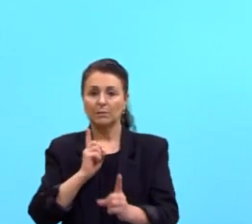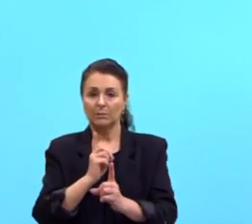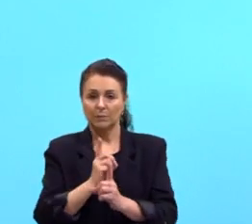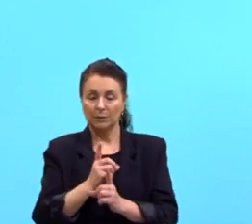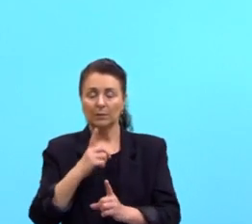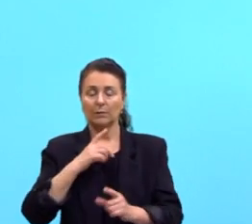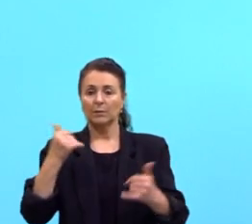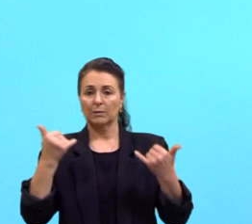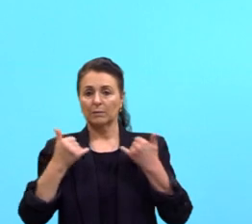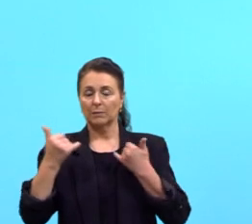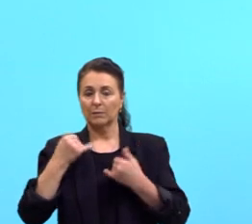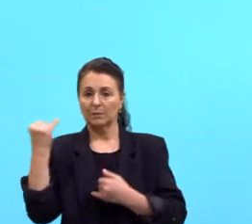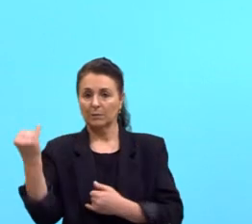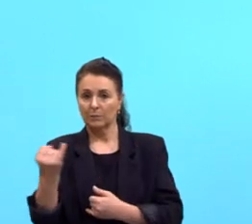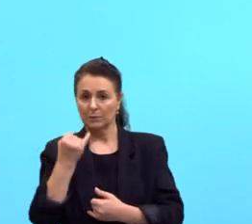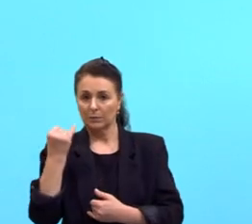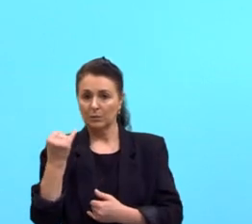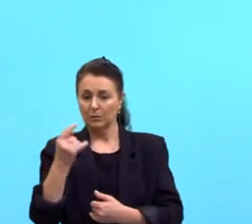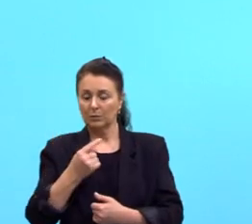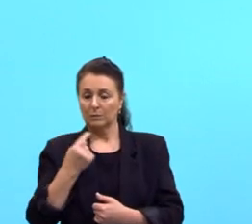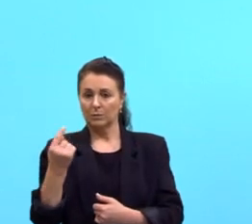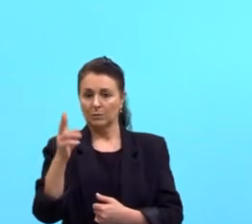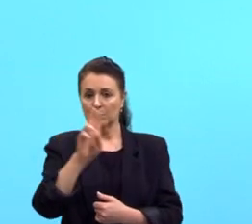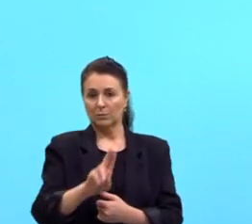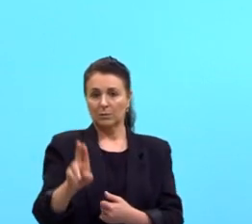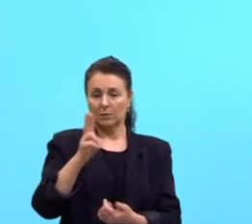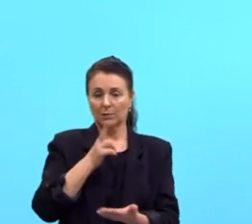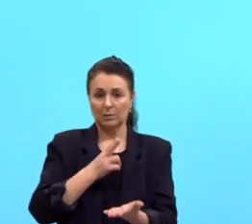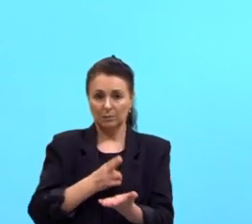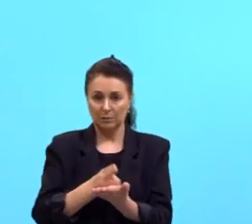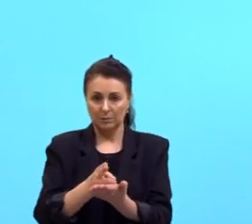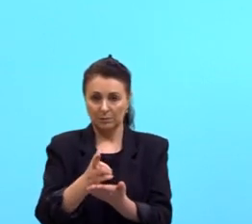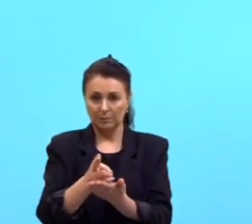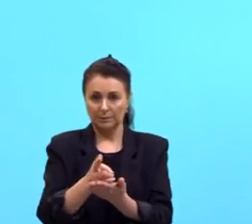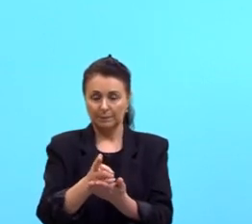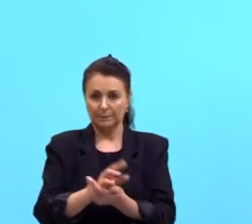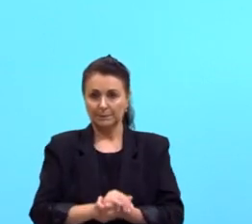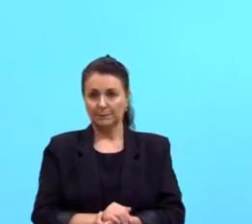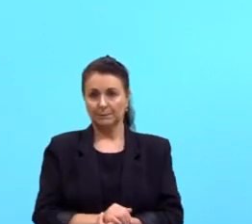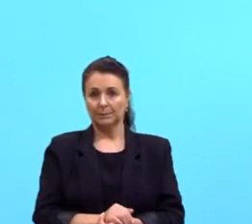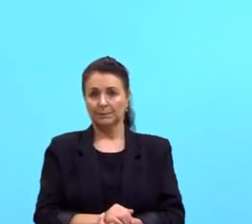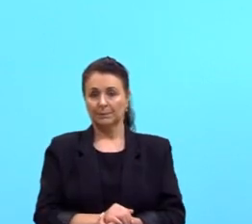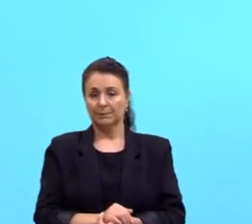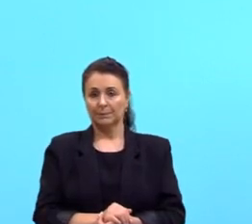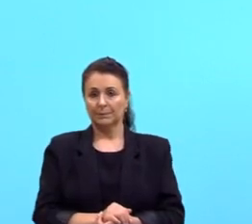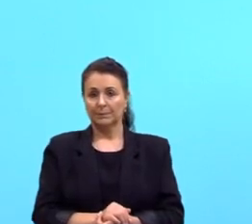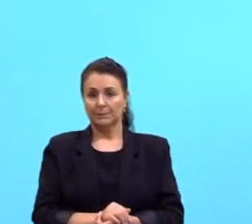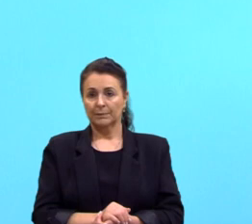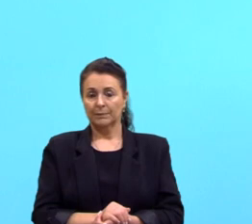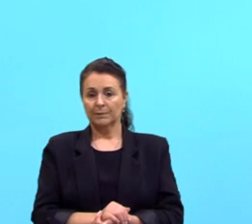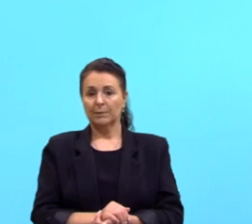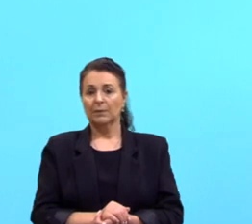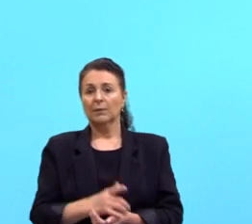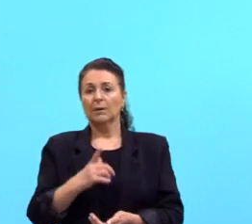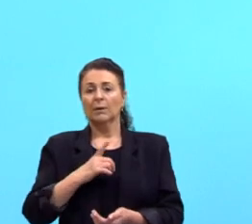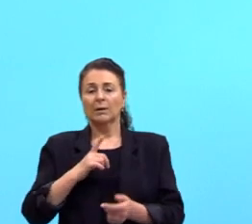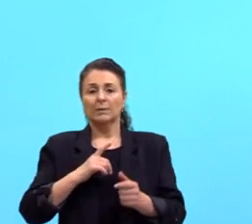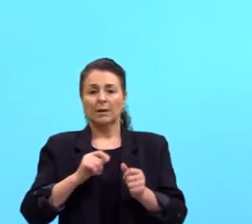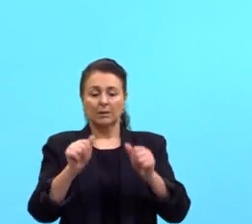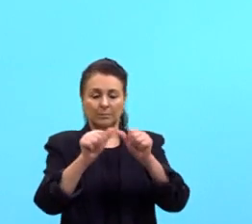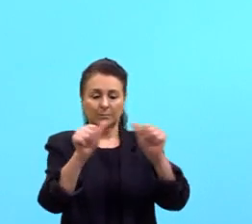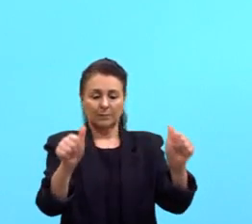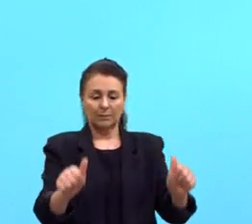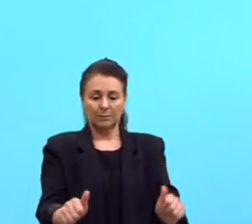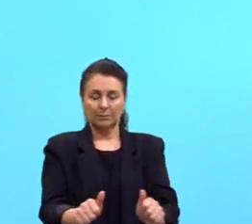importante que é que nós vamos utilizar para dar continuidade aqui eu peguei a nossa figura